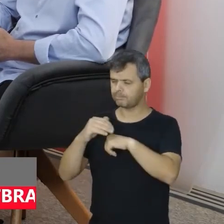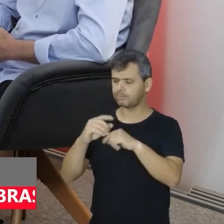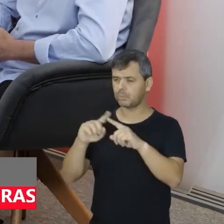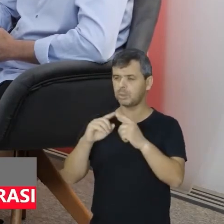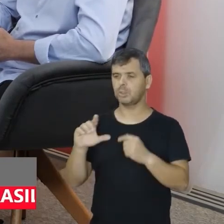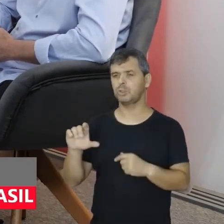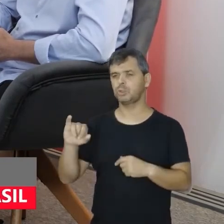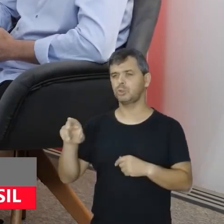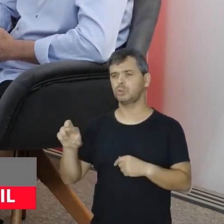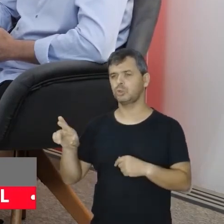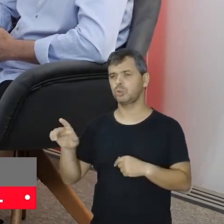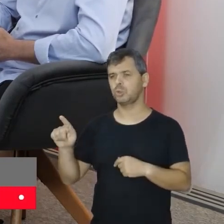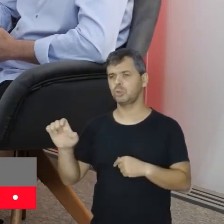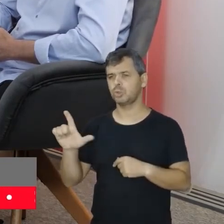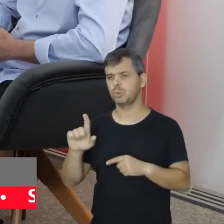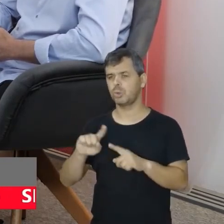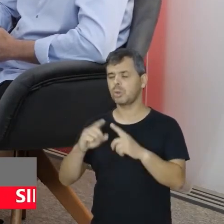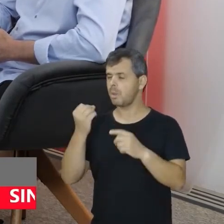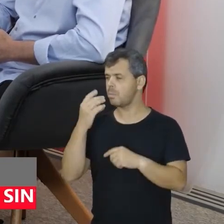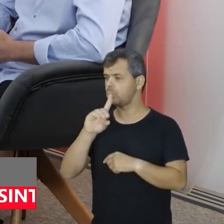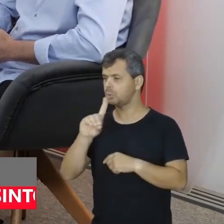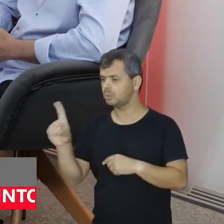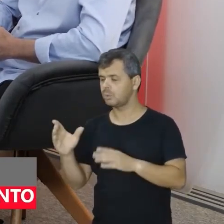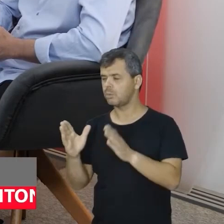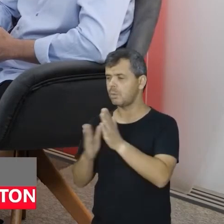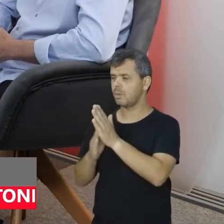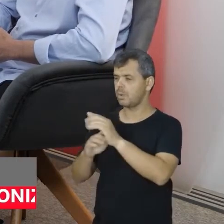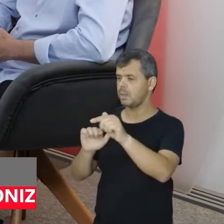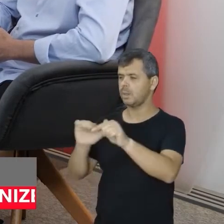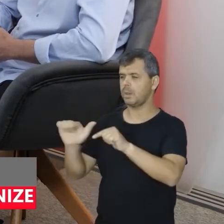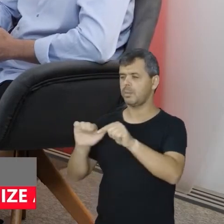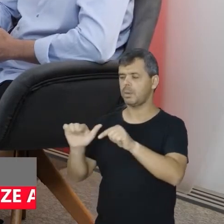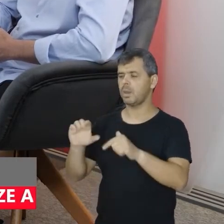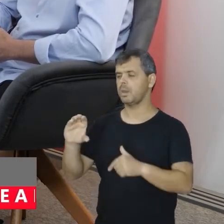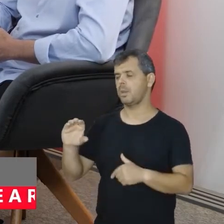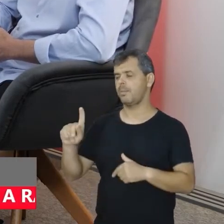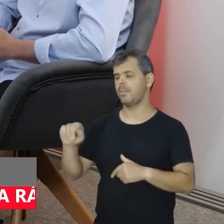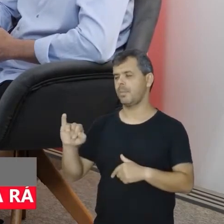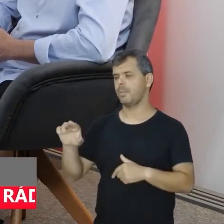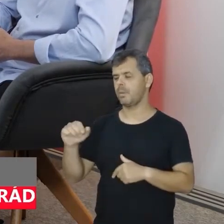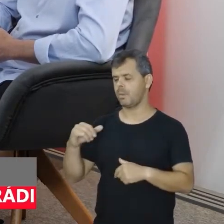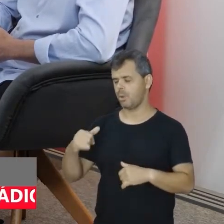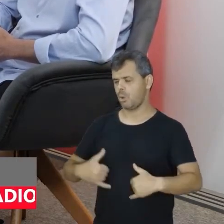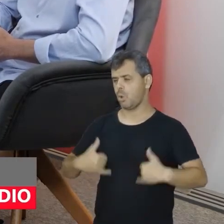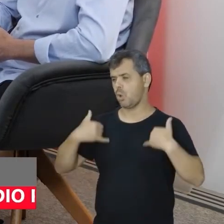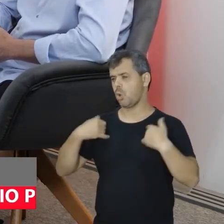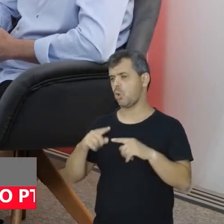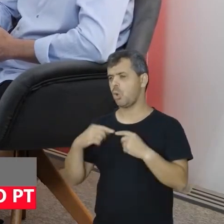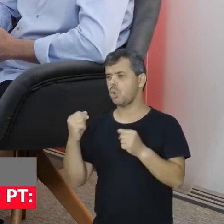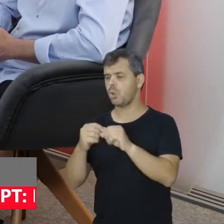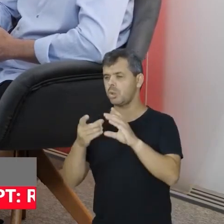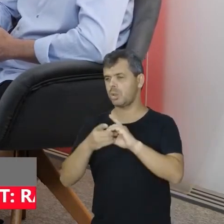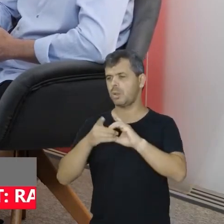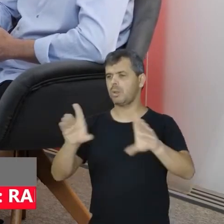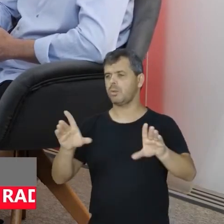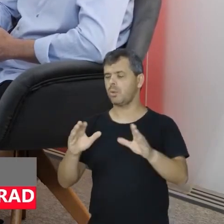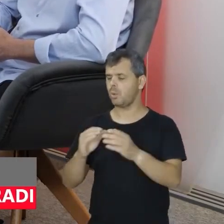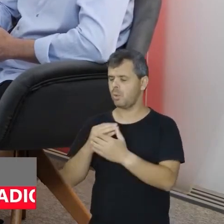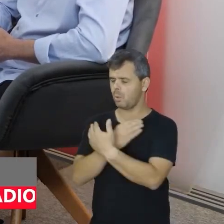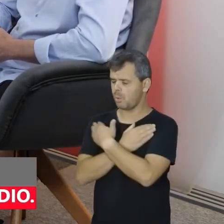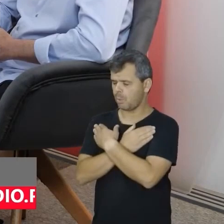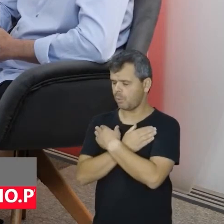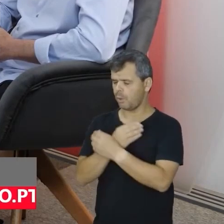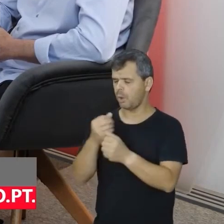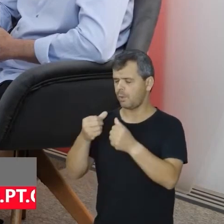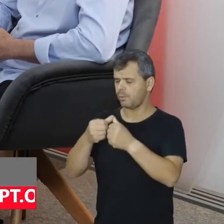Jorge Luiz Gonçalves também te dá bom dia. Parabéns pelos trabalhos na CPMI. Isso é um orgulho para a nossa democracia. Um abraço. Fique